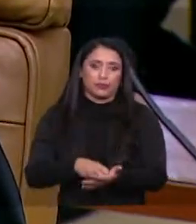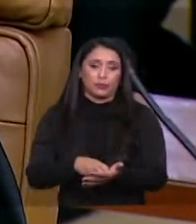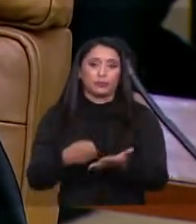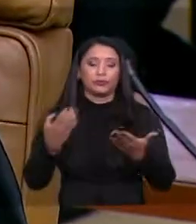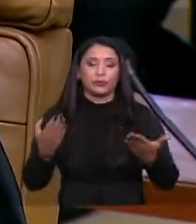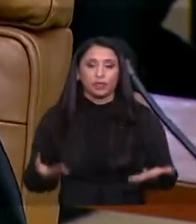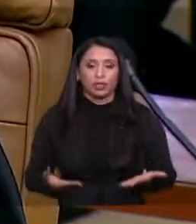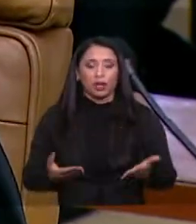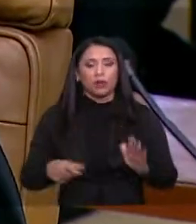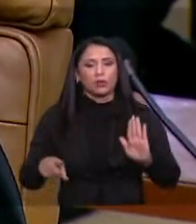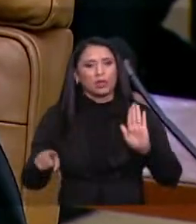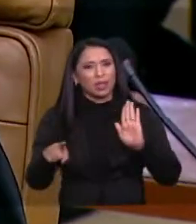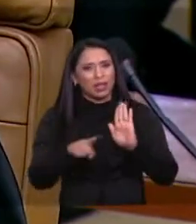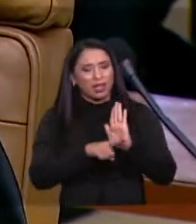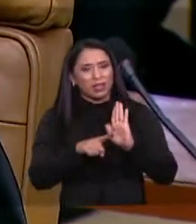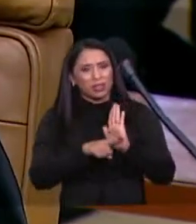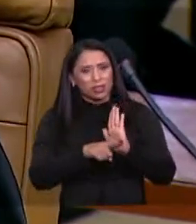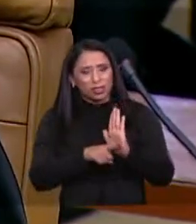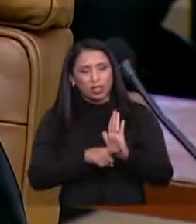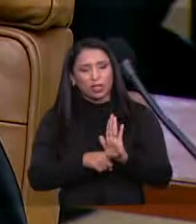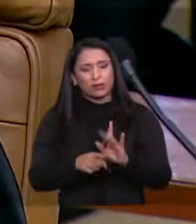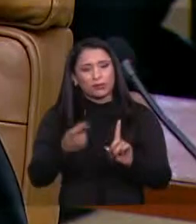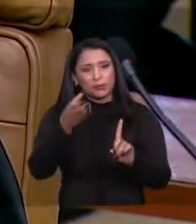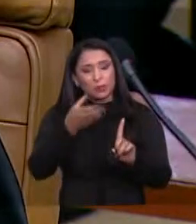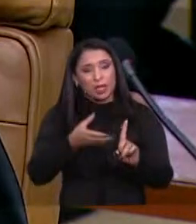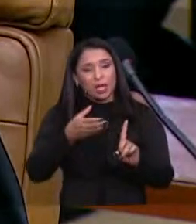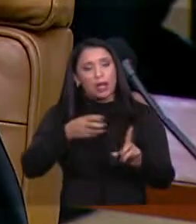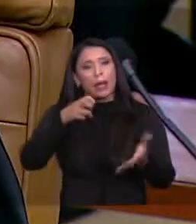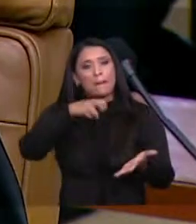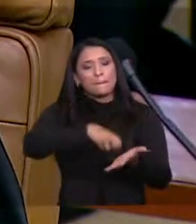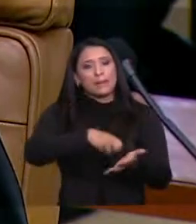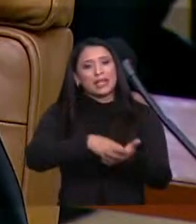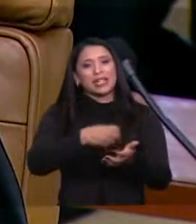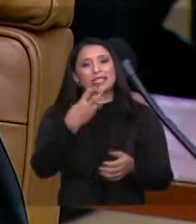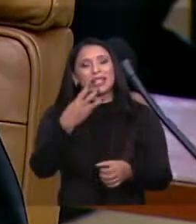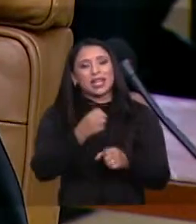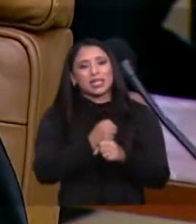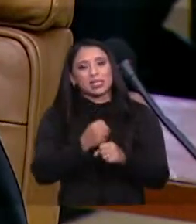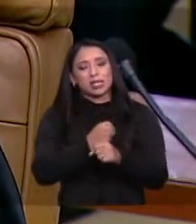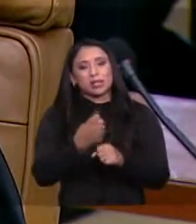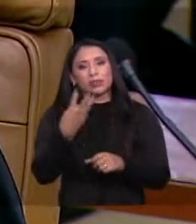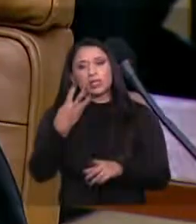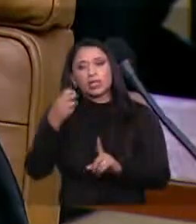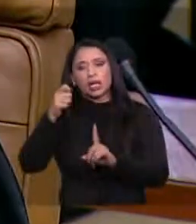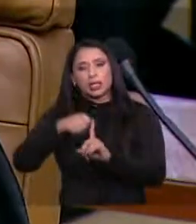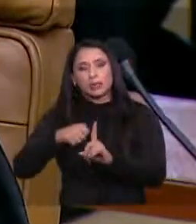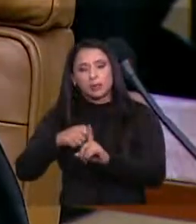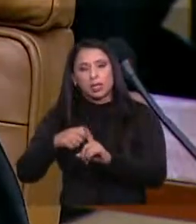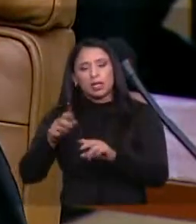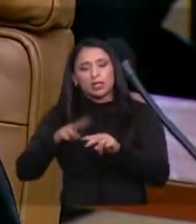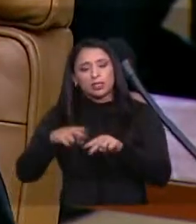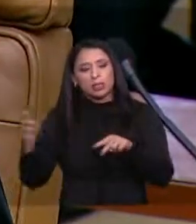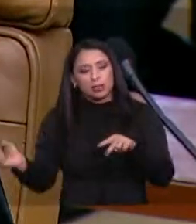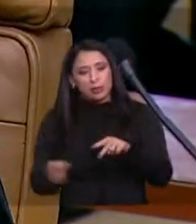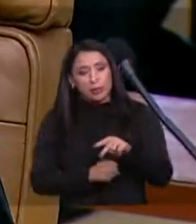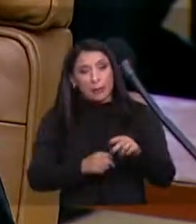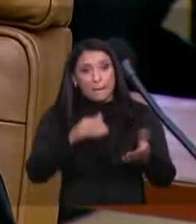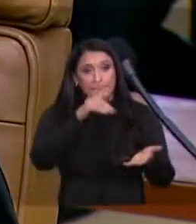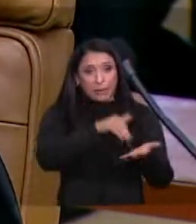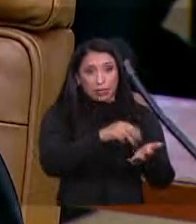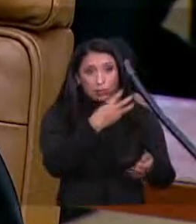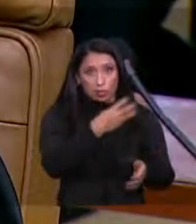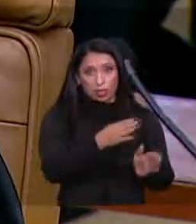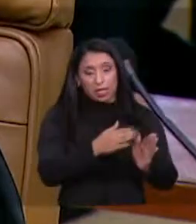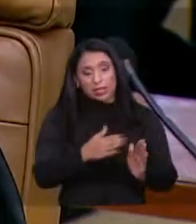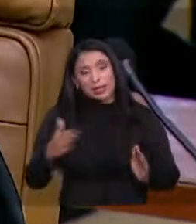da valoração negativa de tal vetor fixo apenas base em três anos e seis meses de reclusão o mínimo é de três o máximo